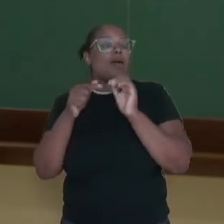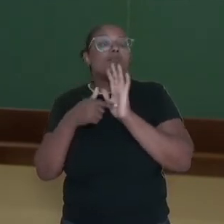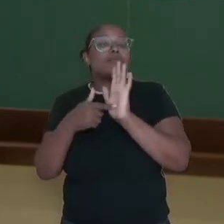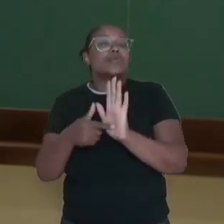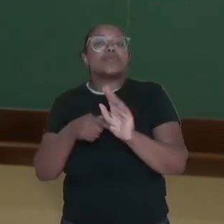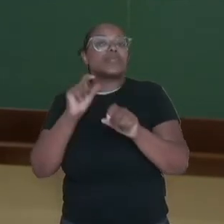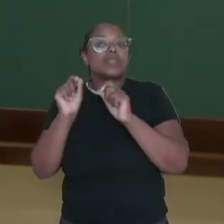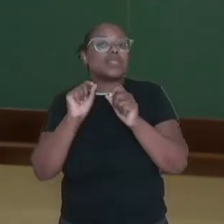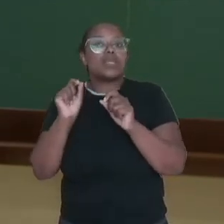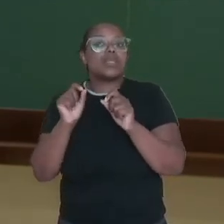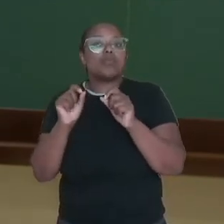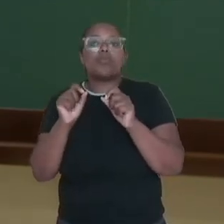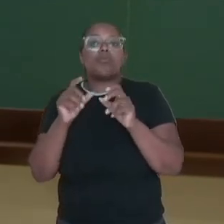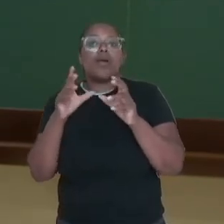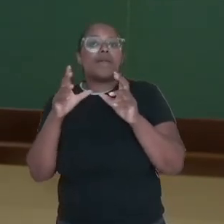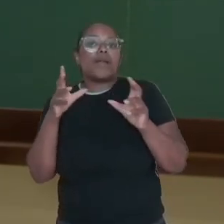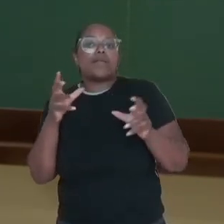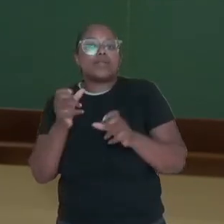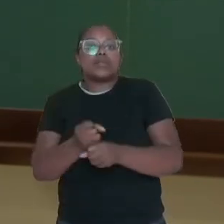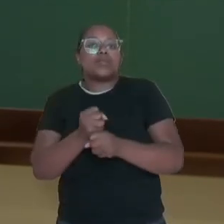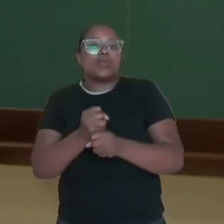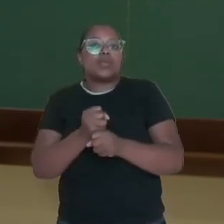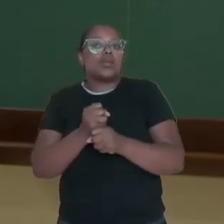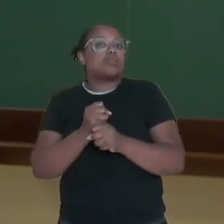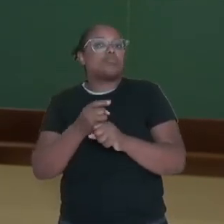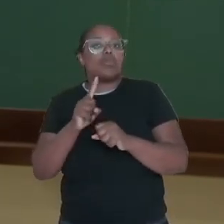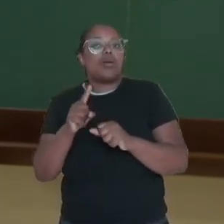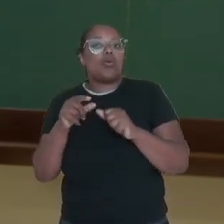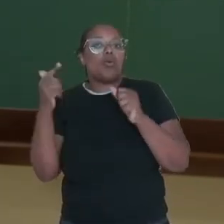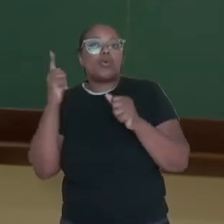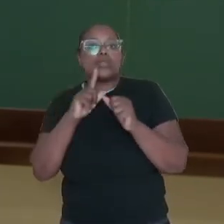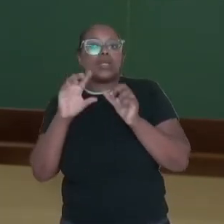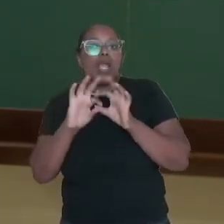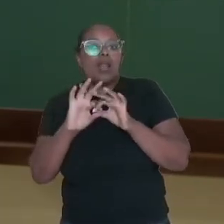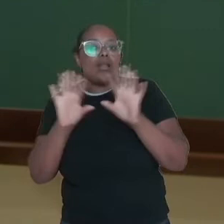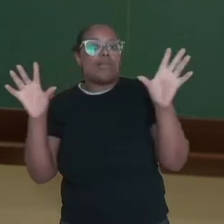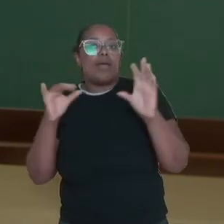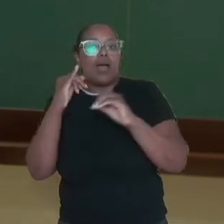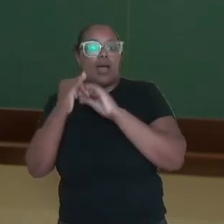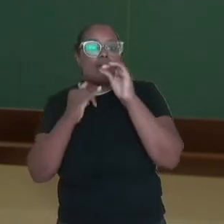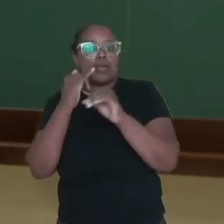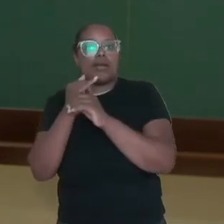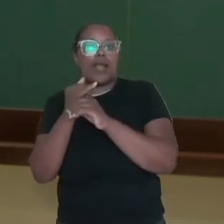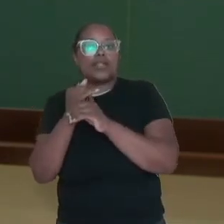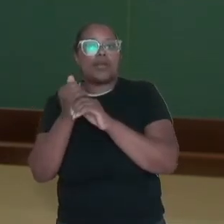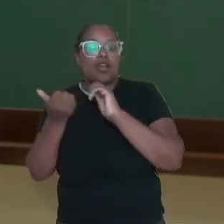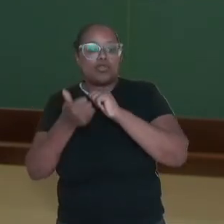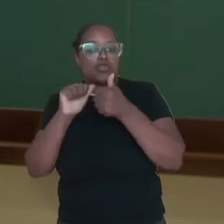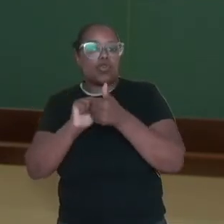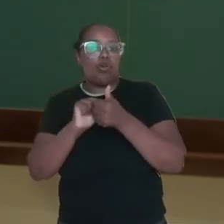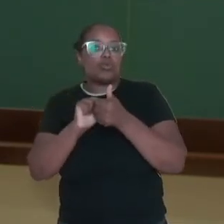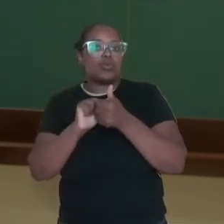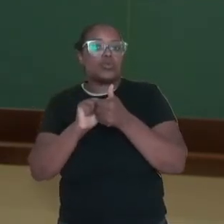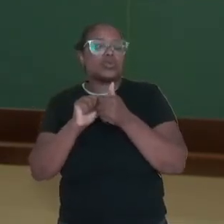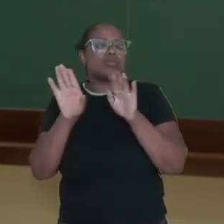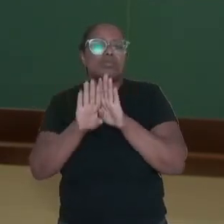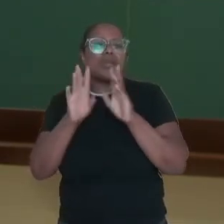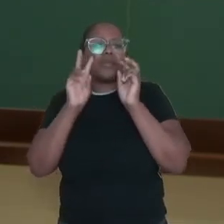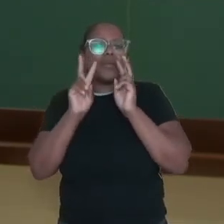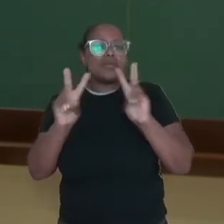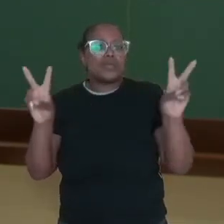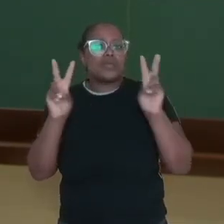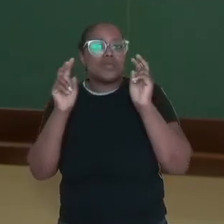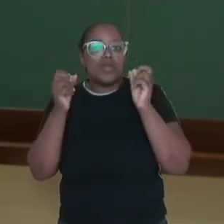física ou geográfica para a realização dos eventos e também para a